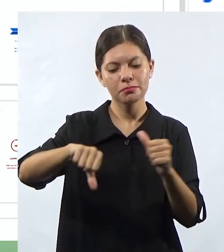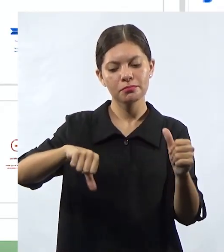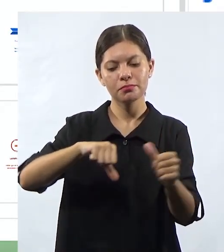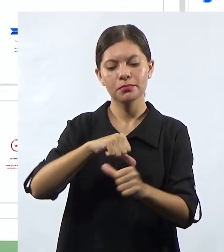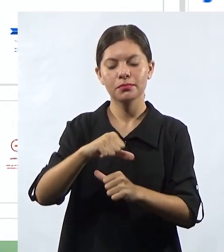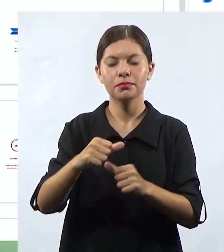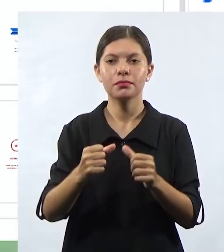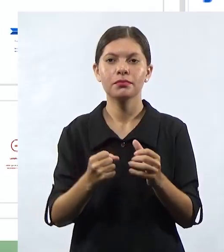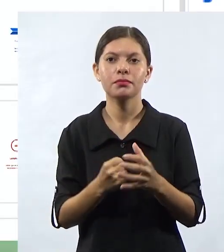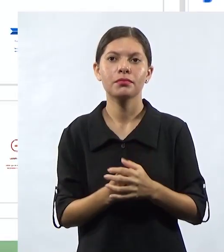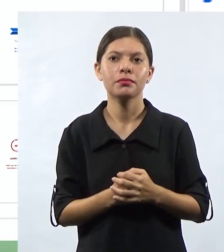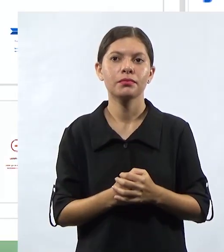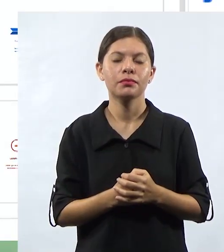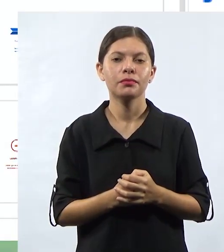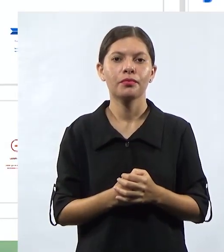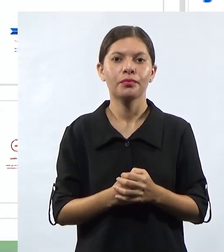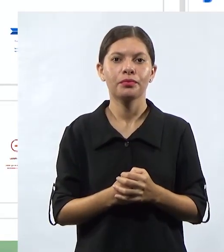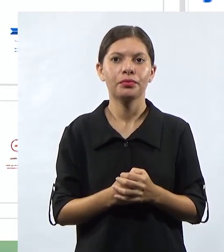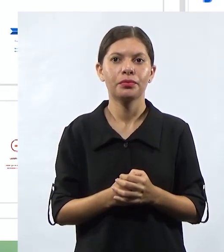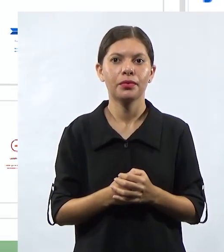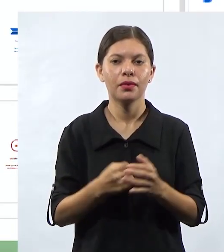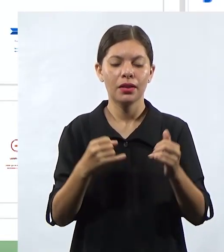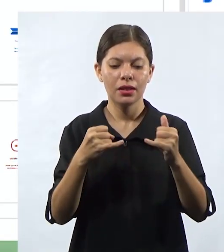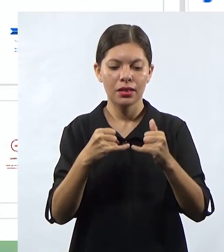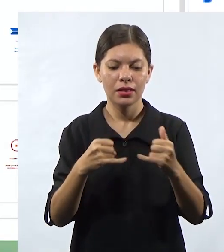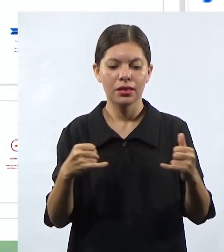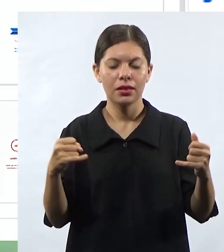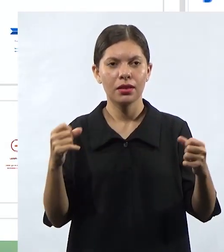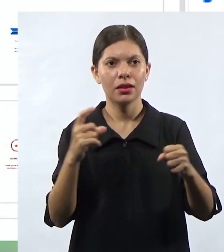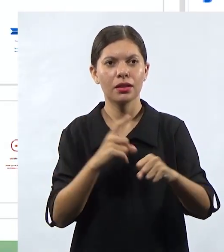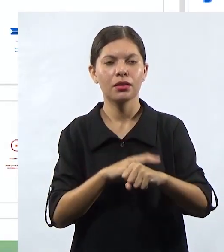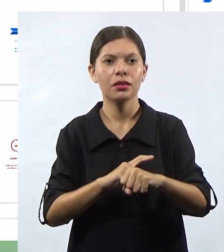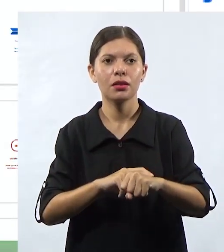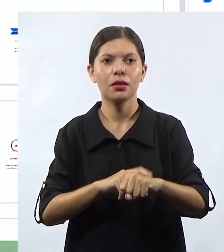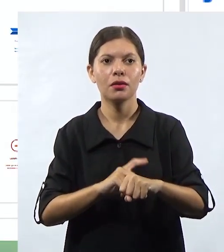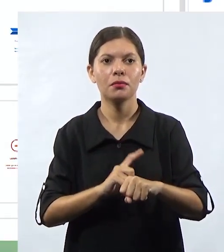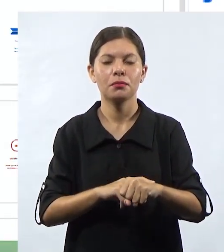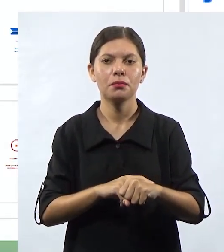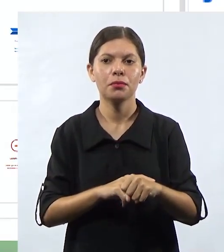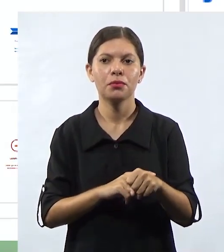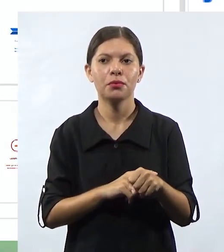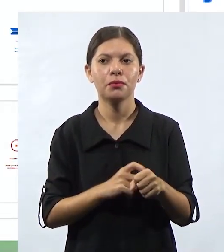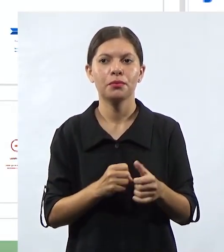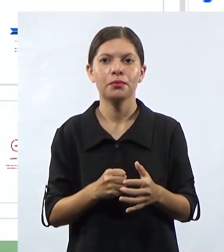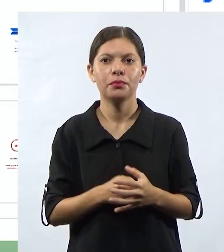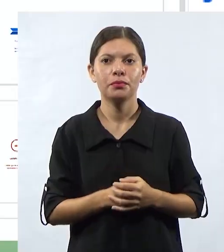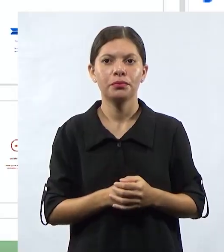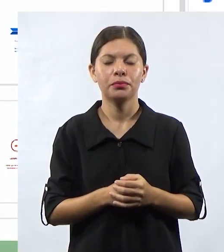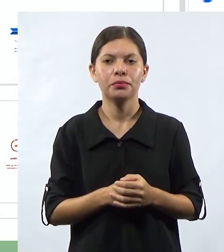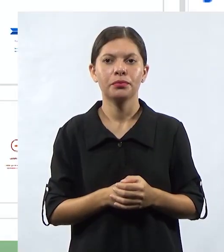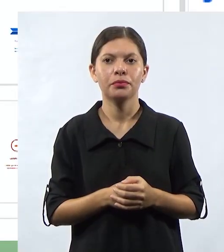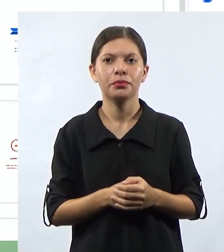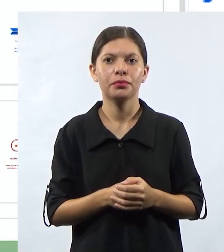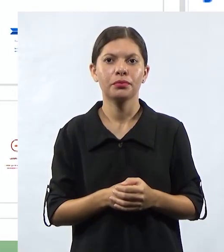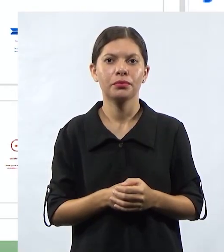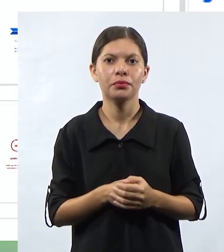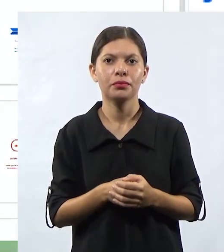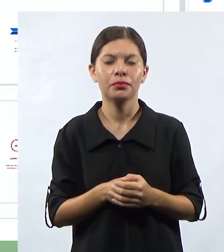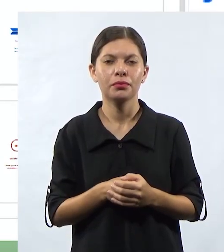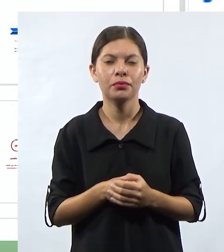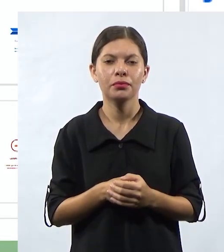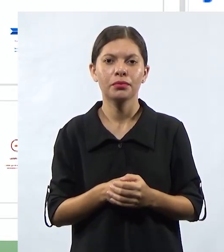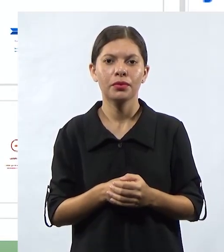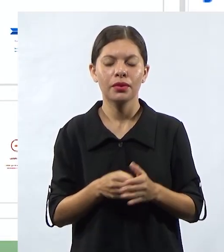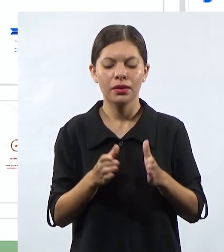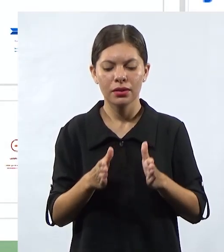alterar aqui, eu posso mudar. Lembrando que a linha do tempo, ela geralmente é na sequência. Então, a partir do momento